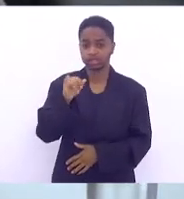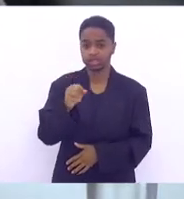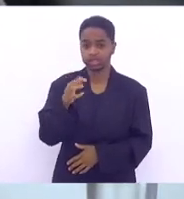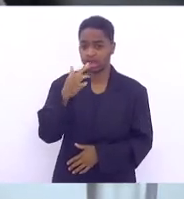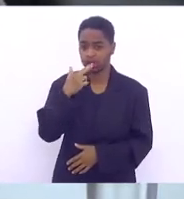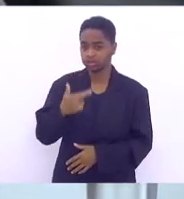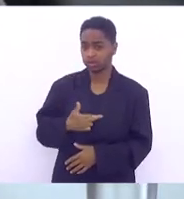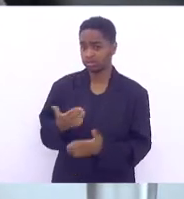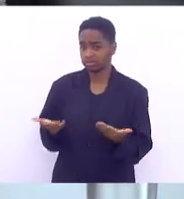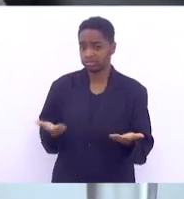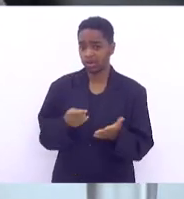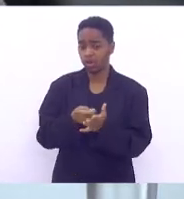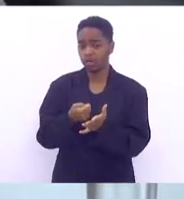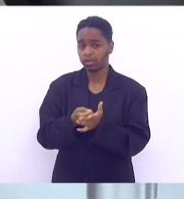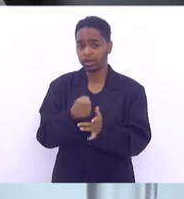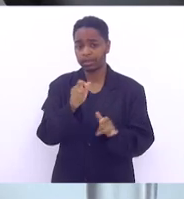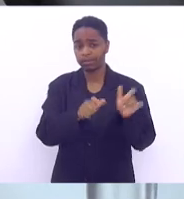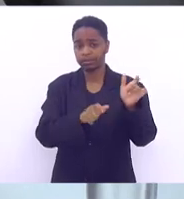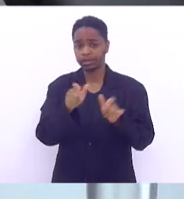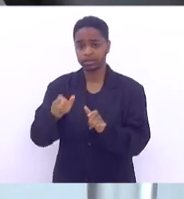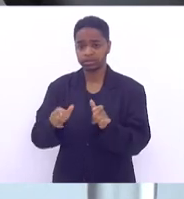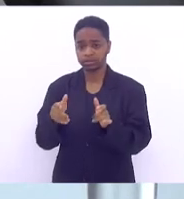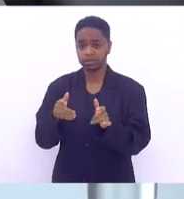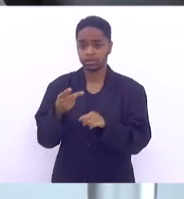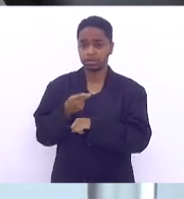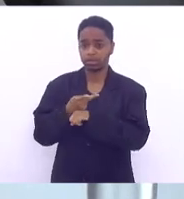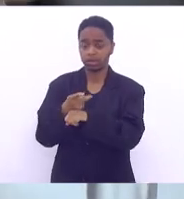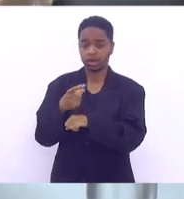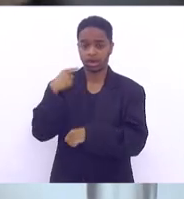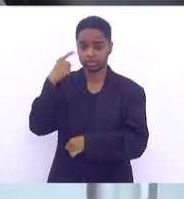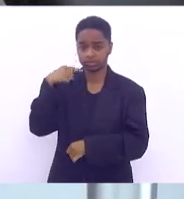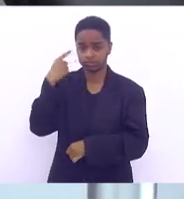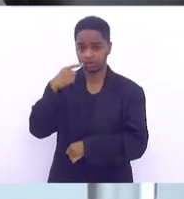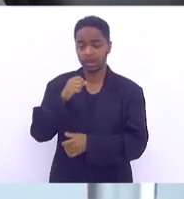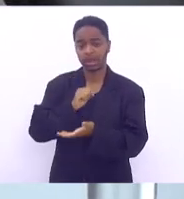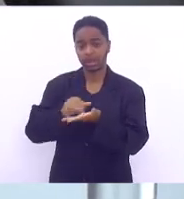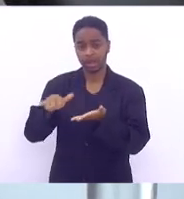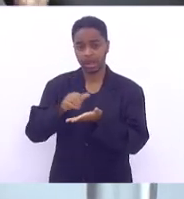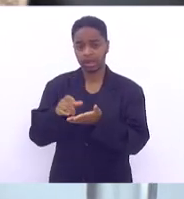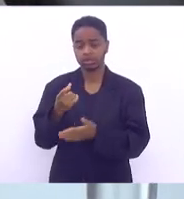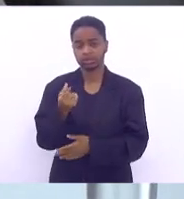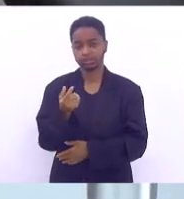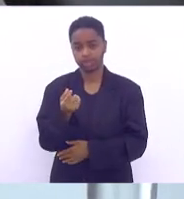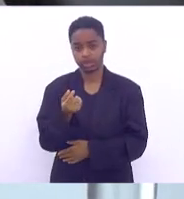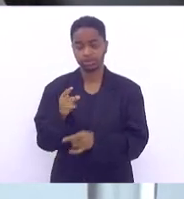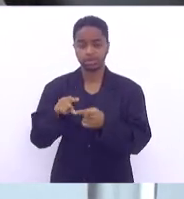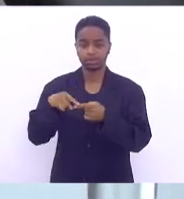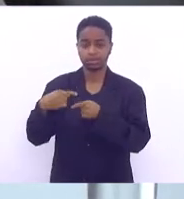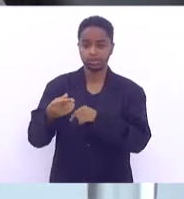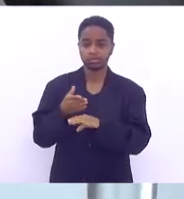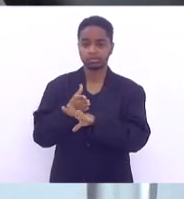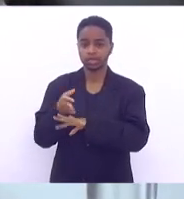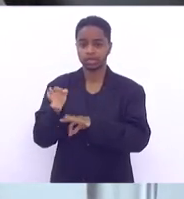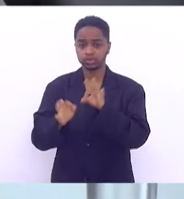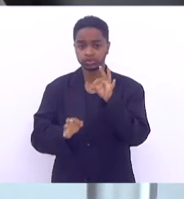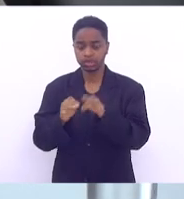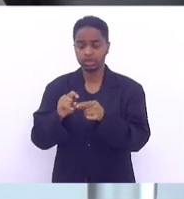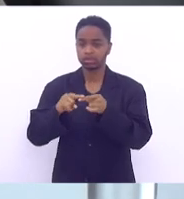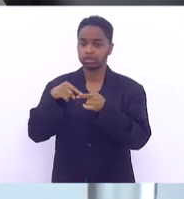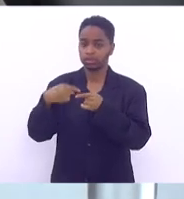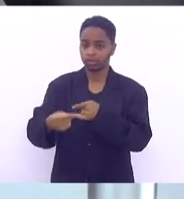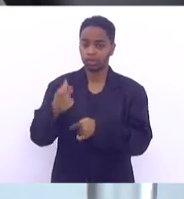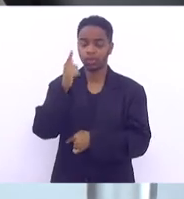responder, obrigando que a gente se procure um advogado, gaste dinheiro para entrar na justiça, para